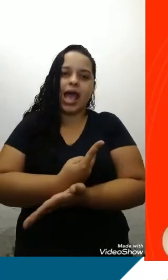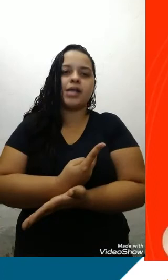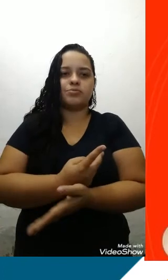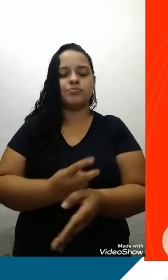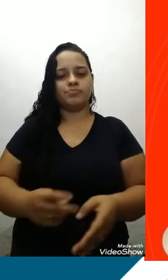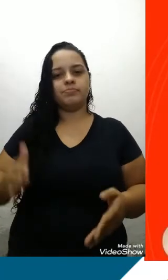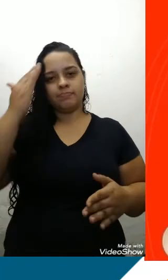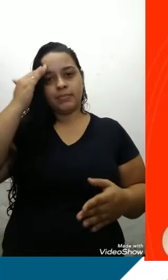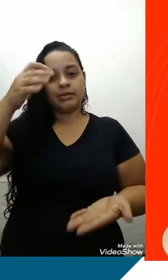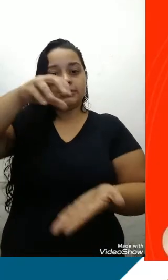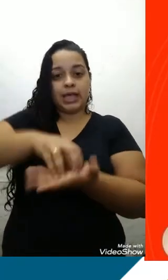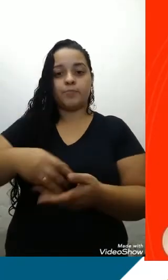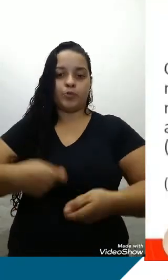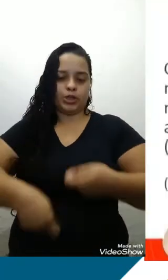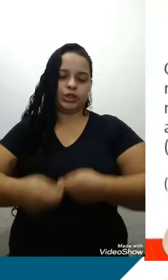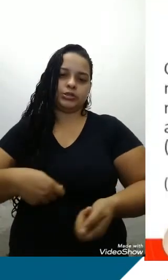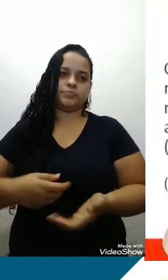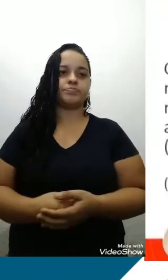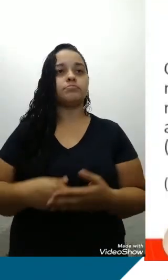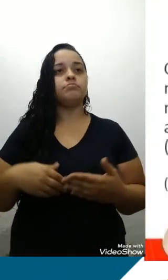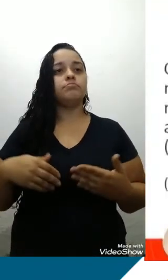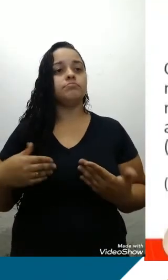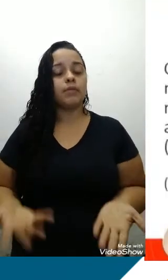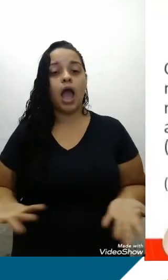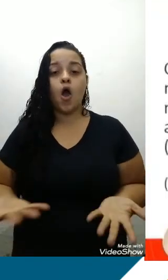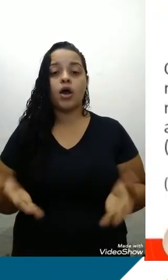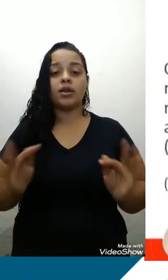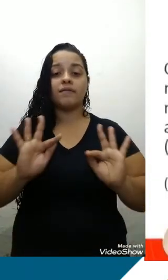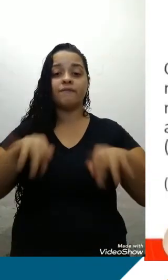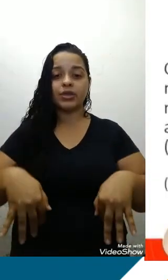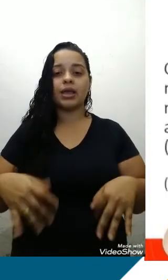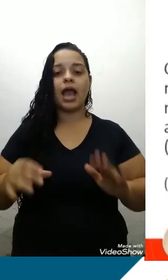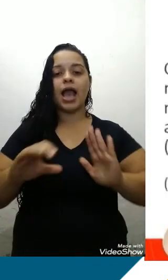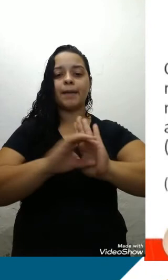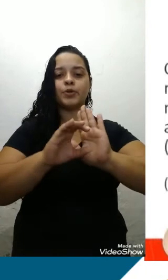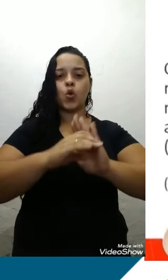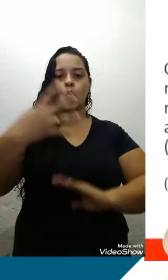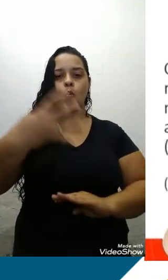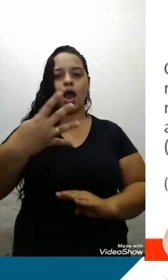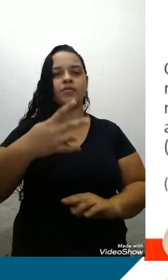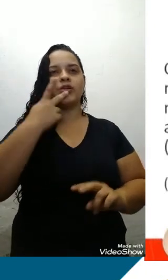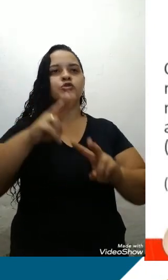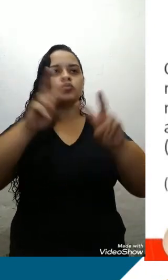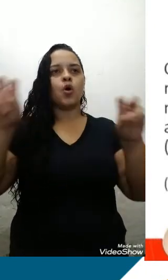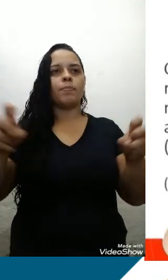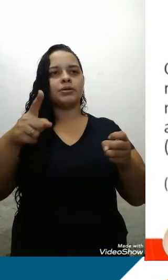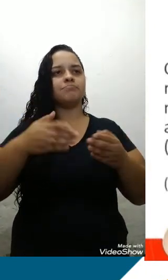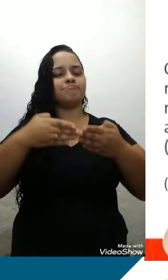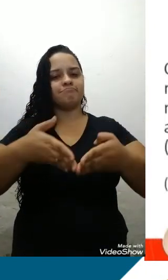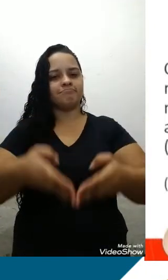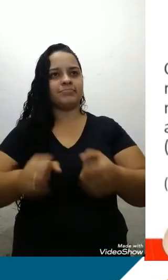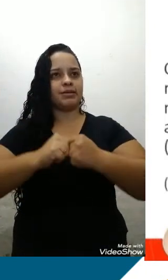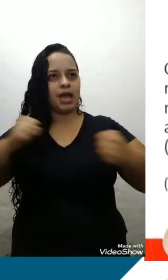é a centralização política, tudo bem? Por fim, a gente vai ver o capítulo 4, né? Falando da expansão marítima europeia